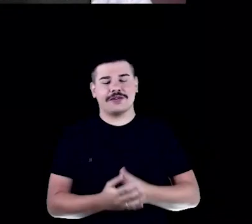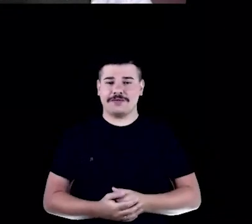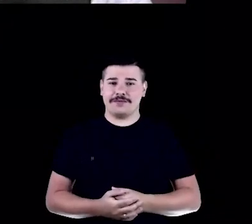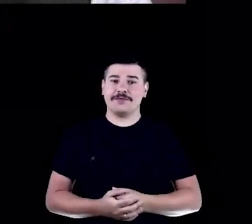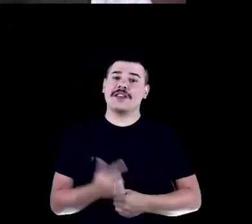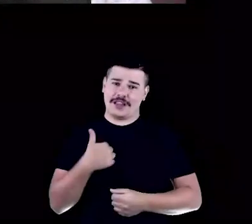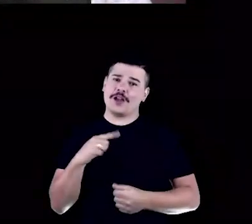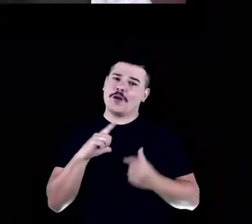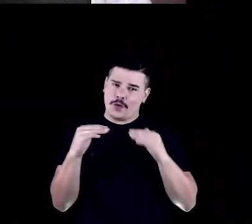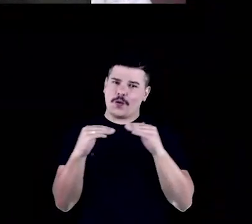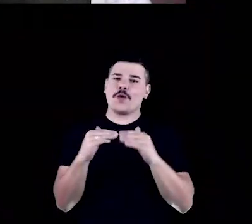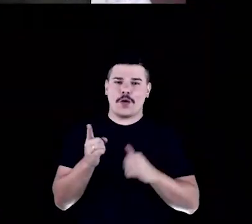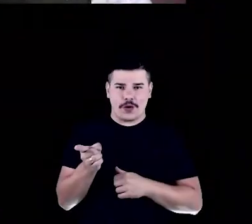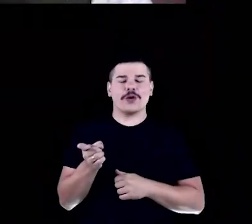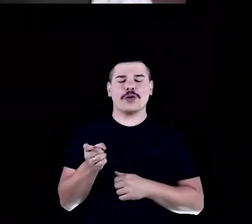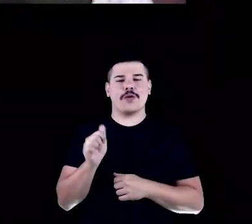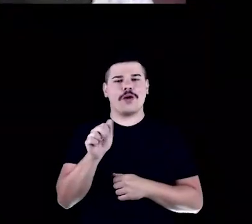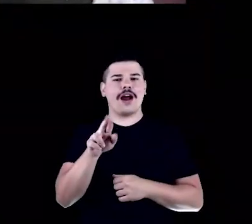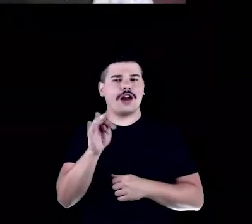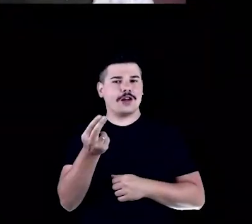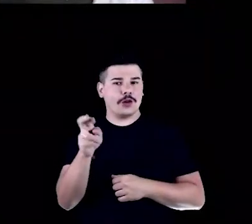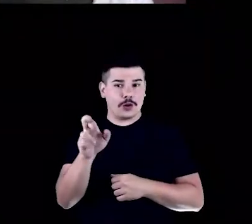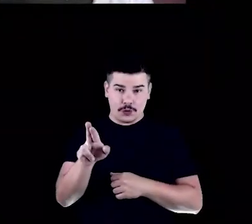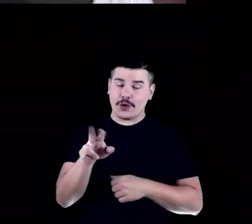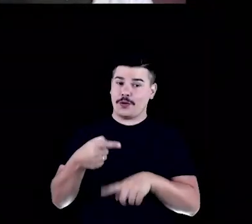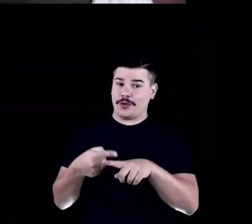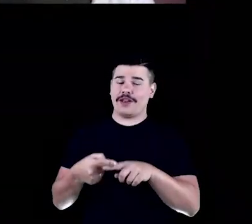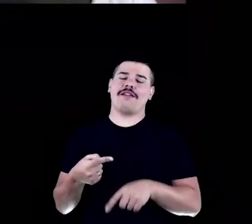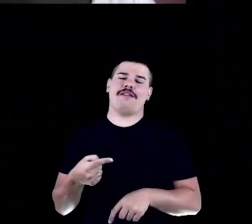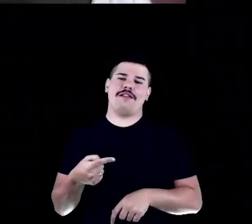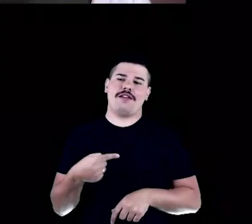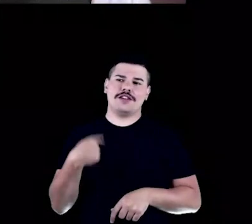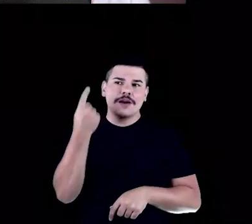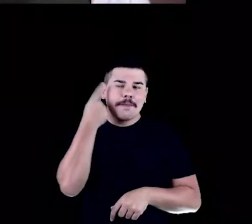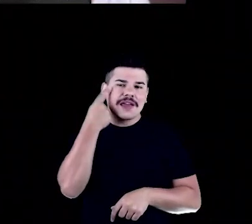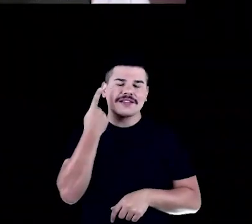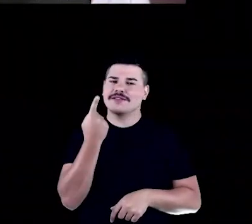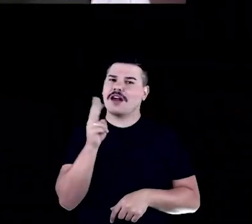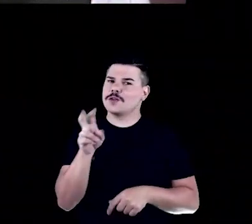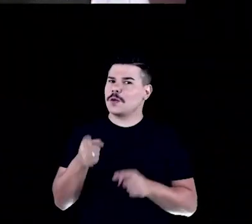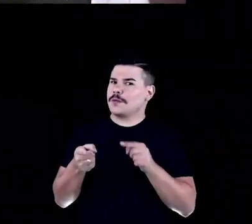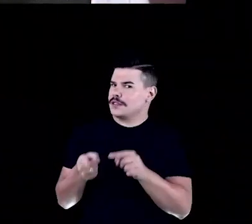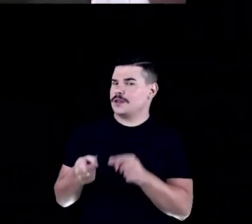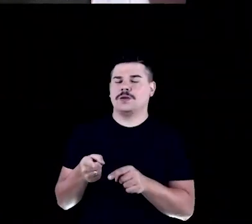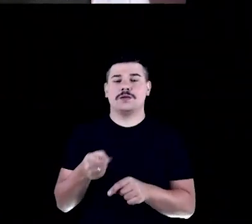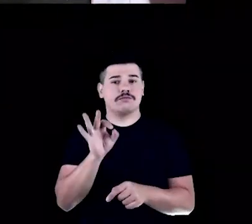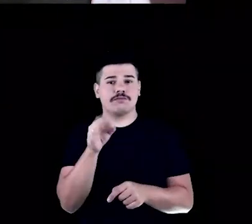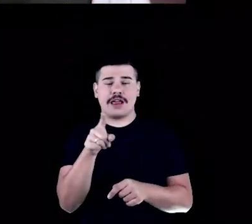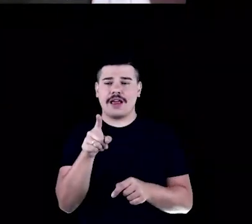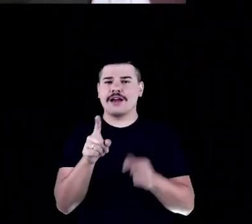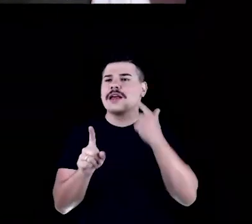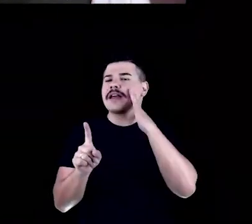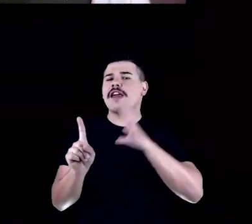bem? Ah, eu concordo bastante com o Arthur. Quando a gente pega e pensa, talvez